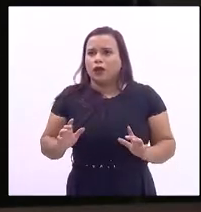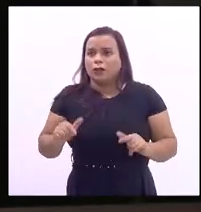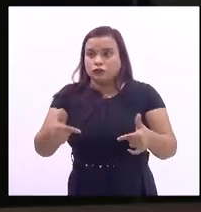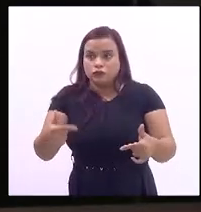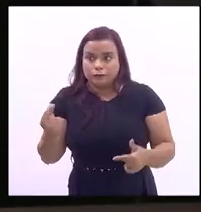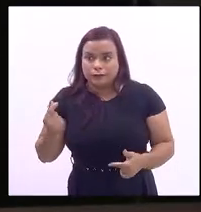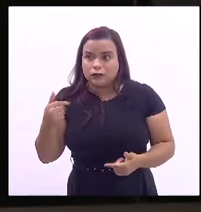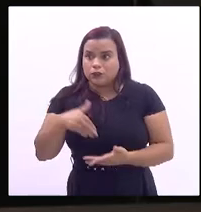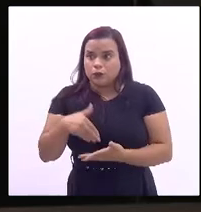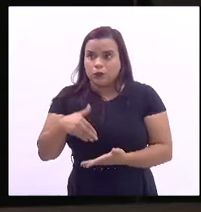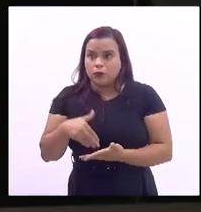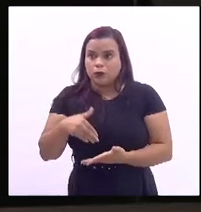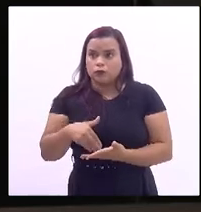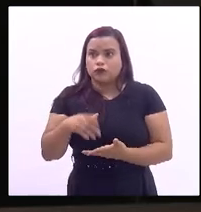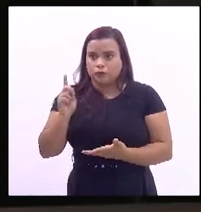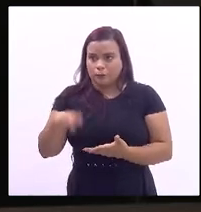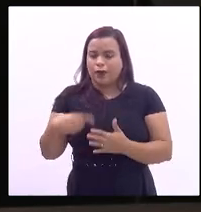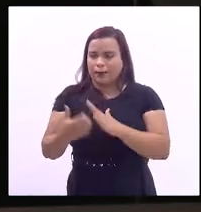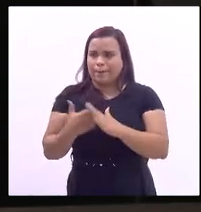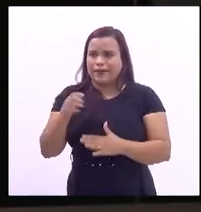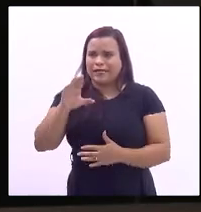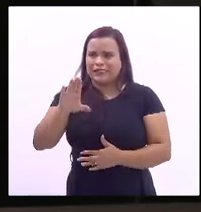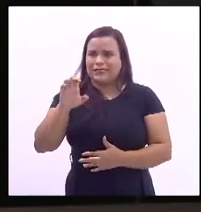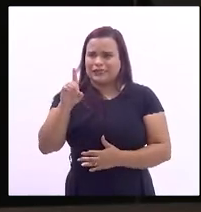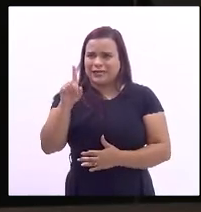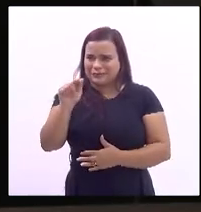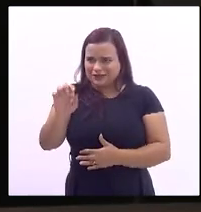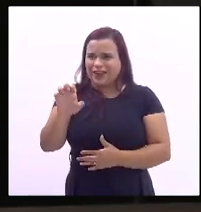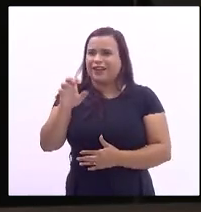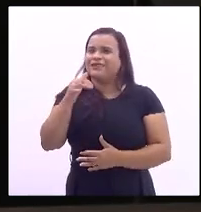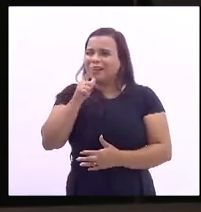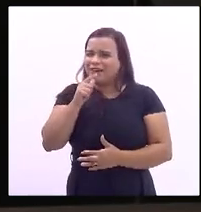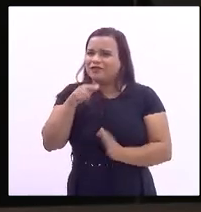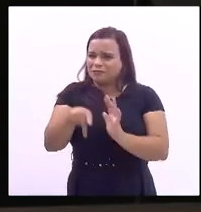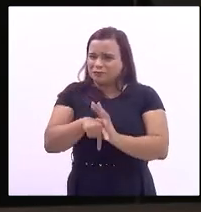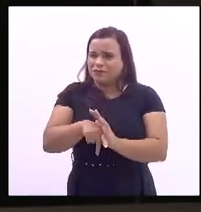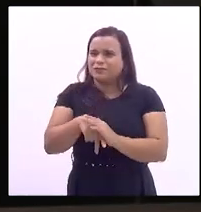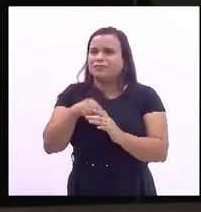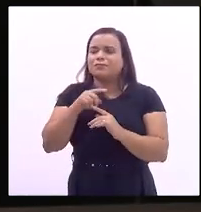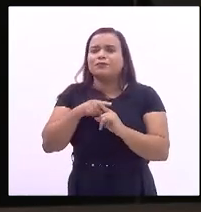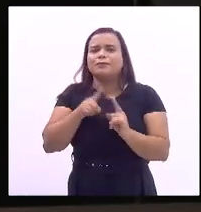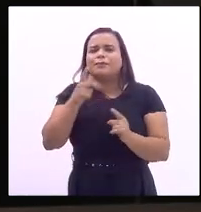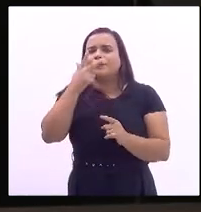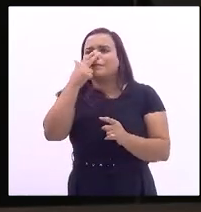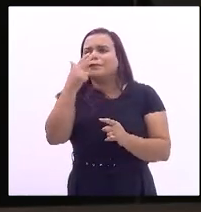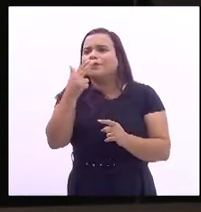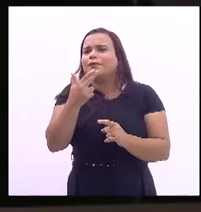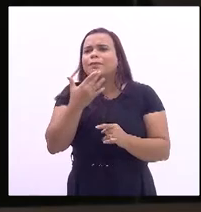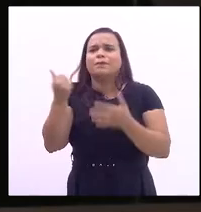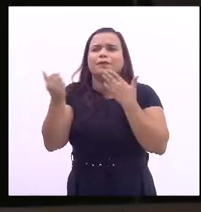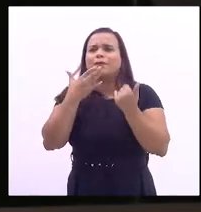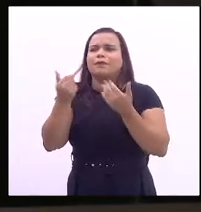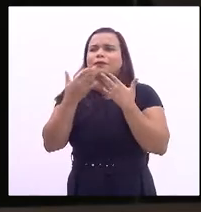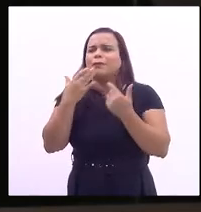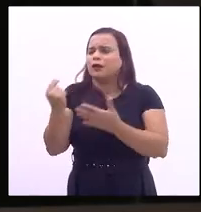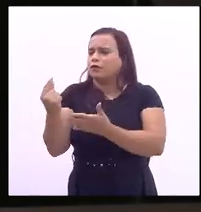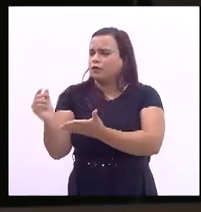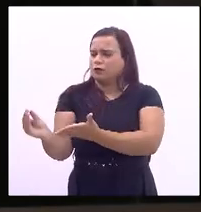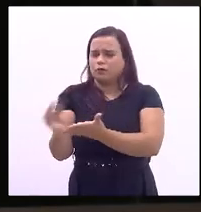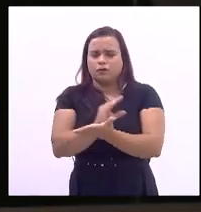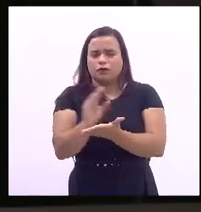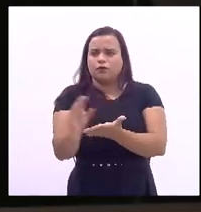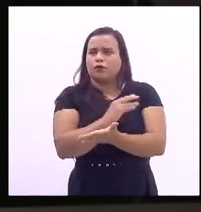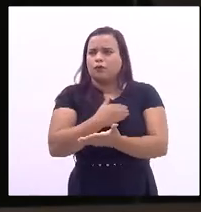financeiro que foi a Cedae e nada vai levar a melhoria no no âmbito a receita paga o